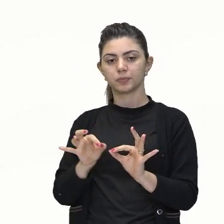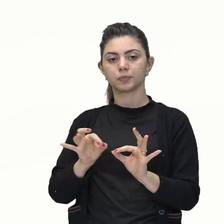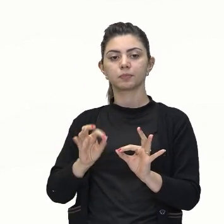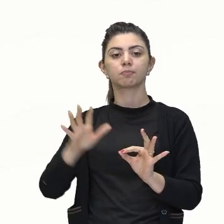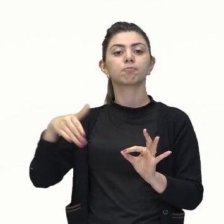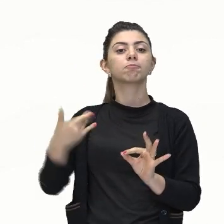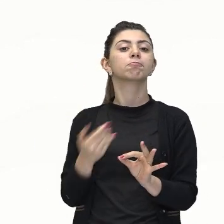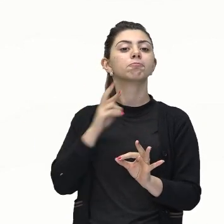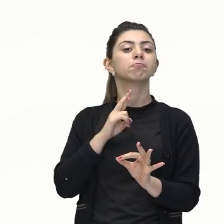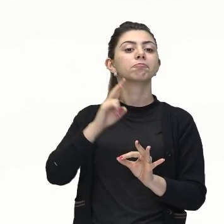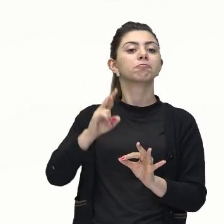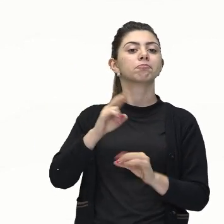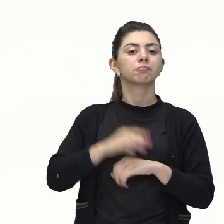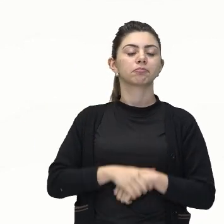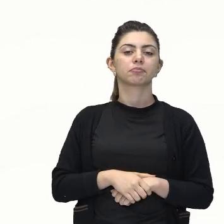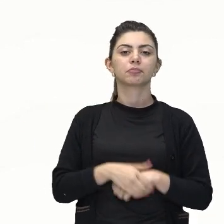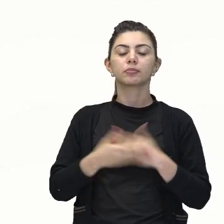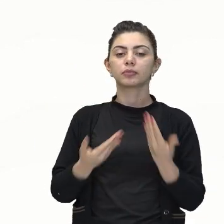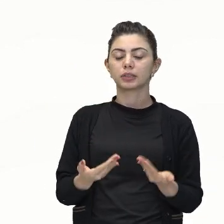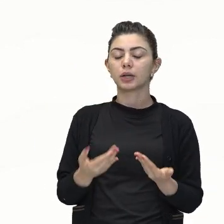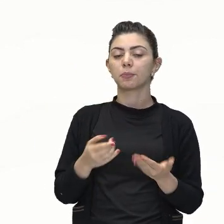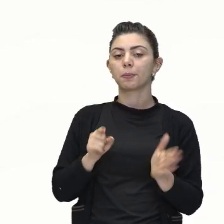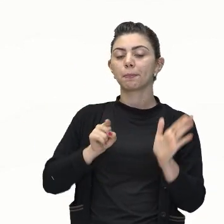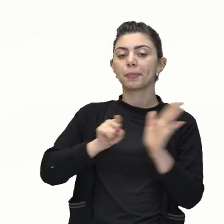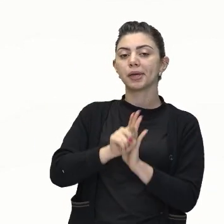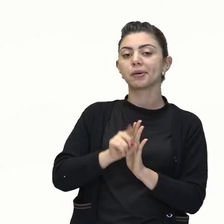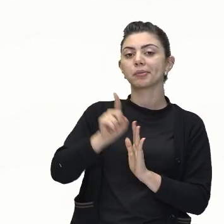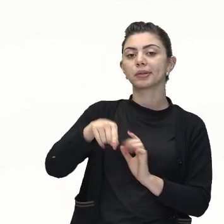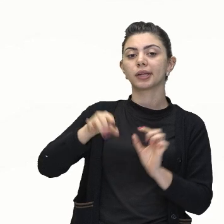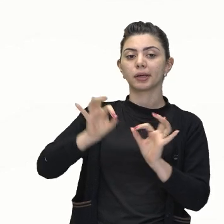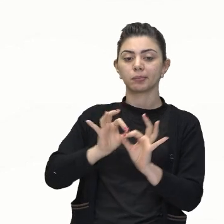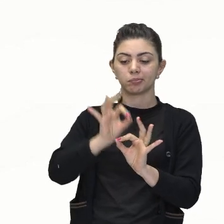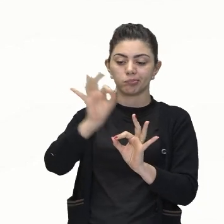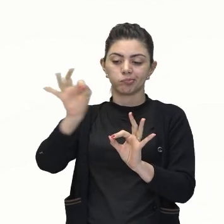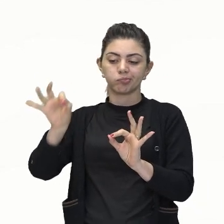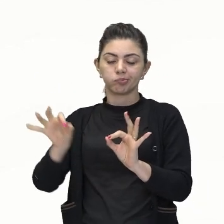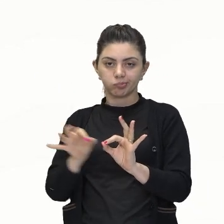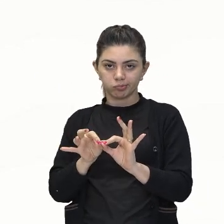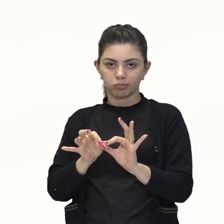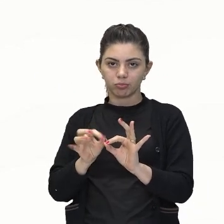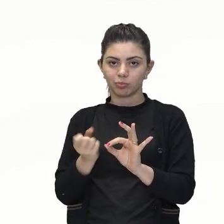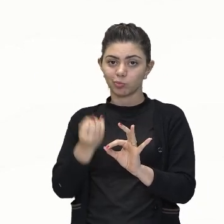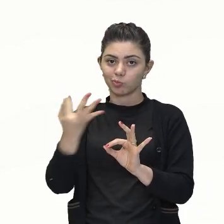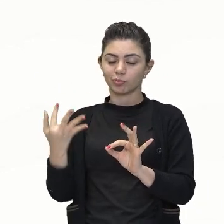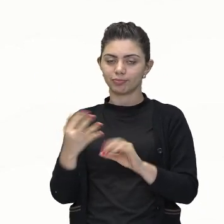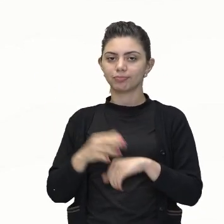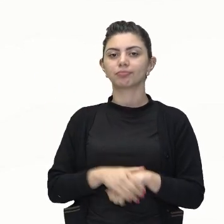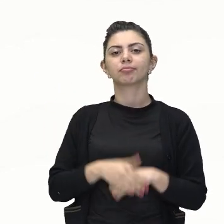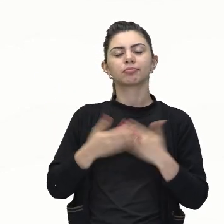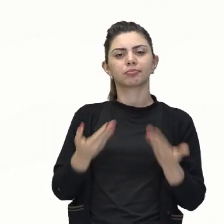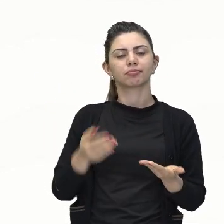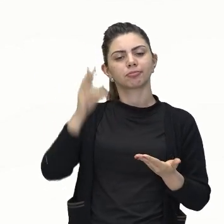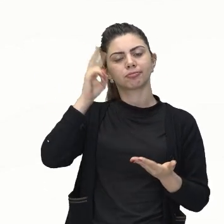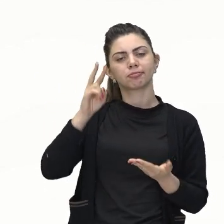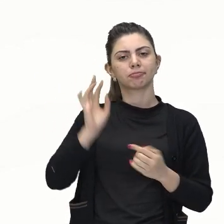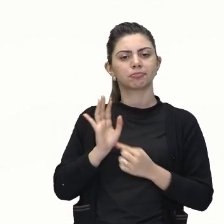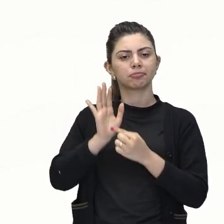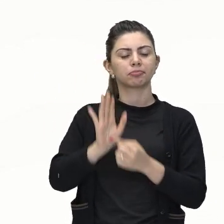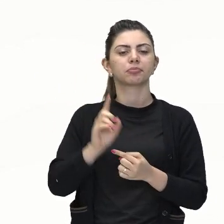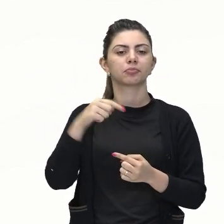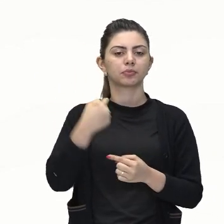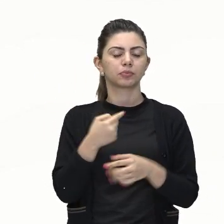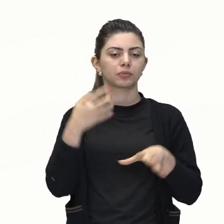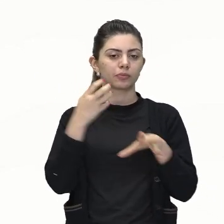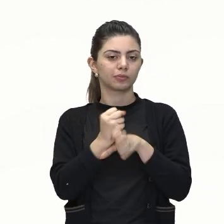olha lá, a questão quer saber o valor do comprimento. Como eu te mostrei agora há pouco, para calcularmos